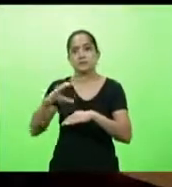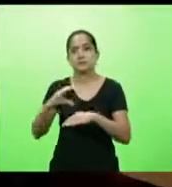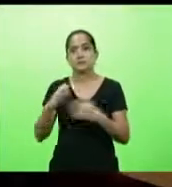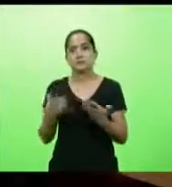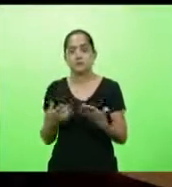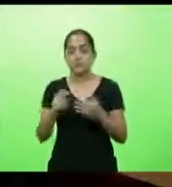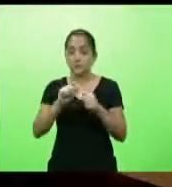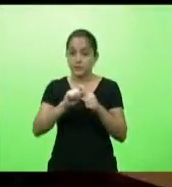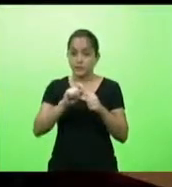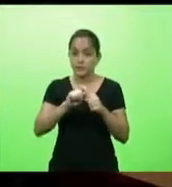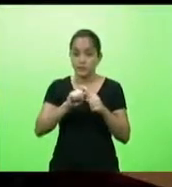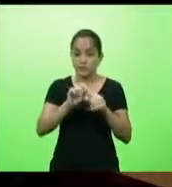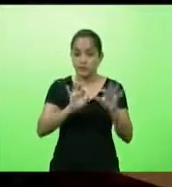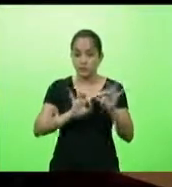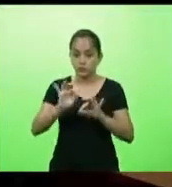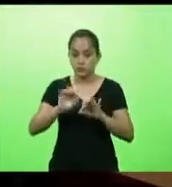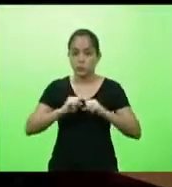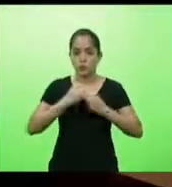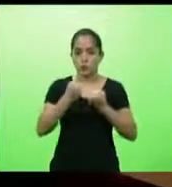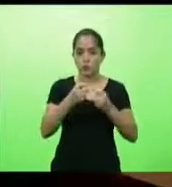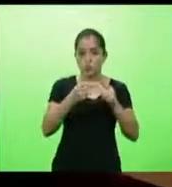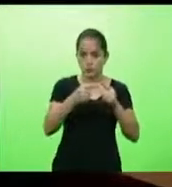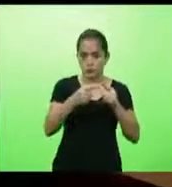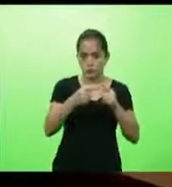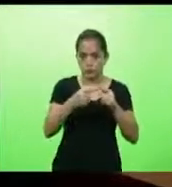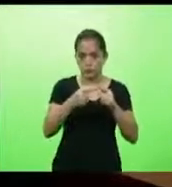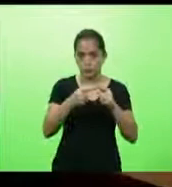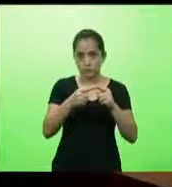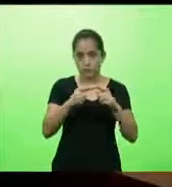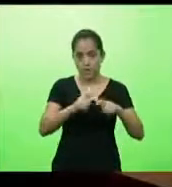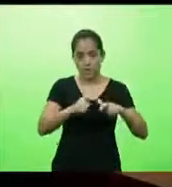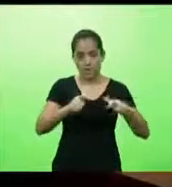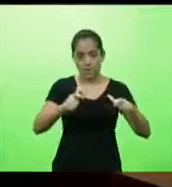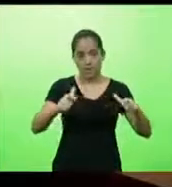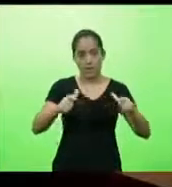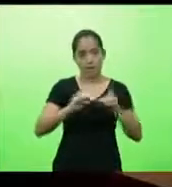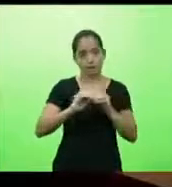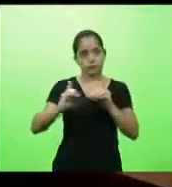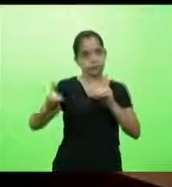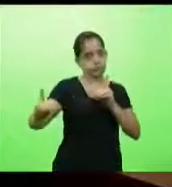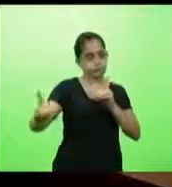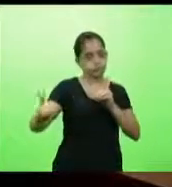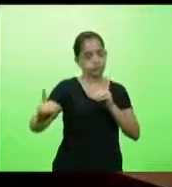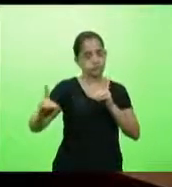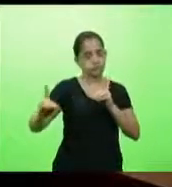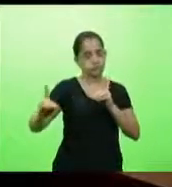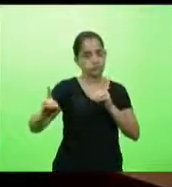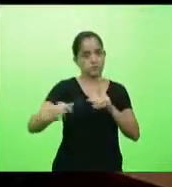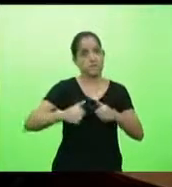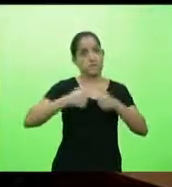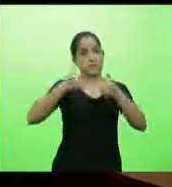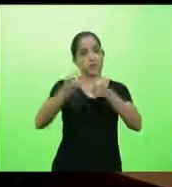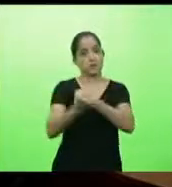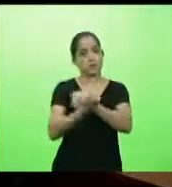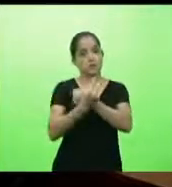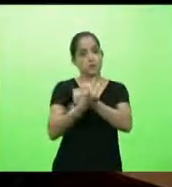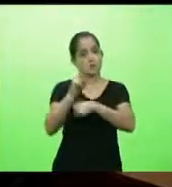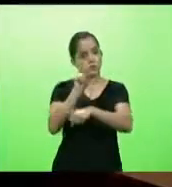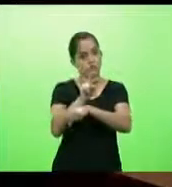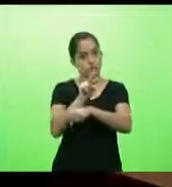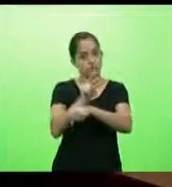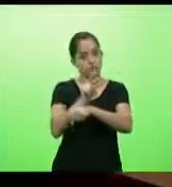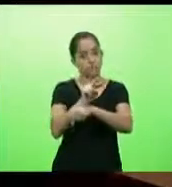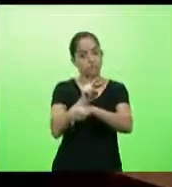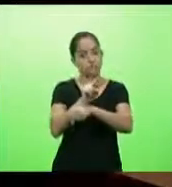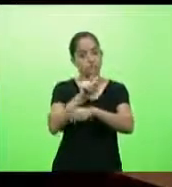feito dois esforços. Um, no sentido de aumentar o distanciamento social, melhorar o cuidado do cidadão,